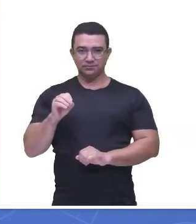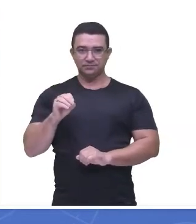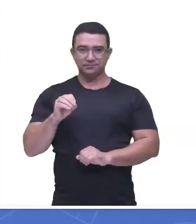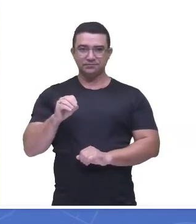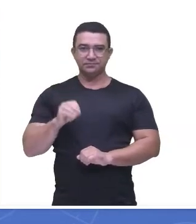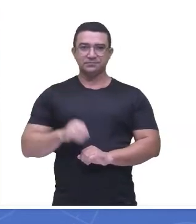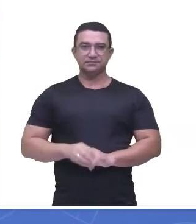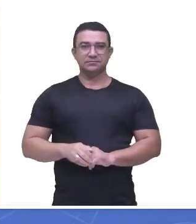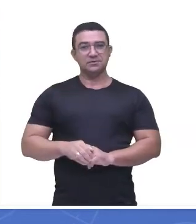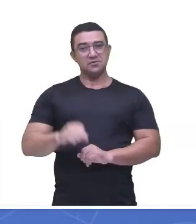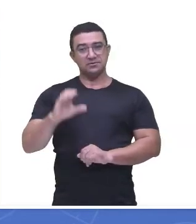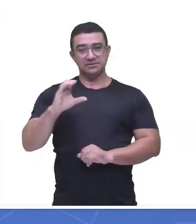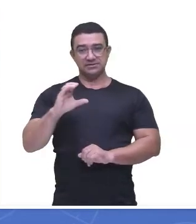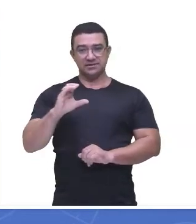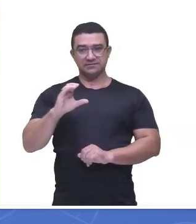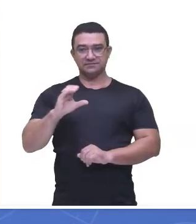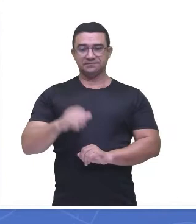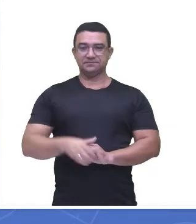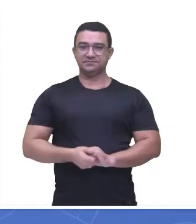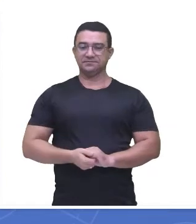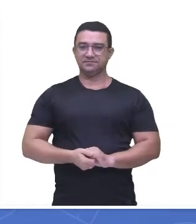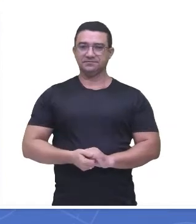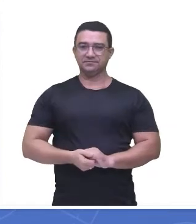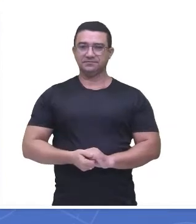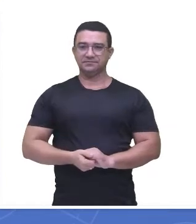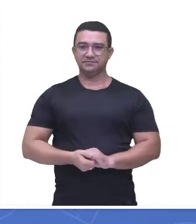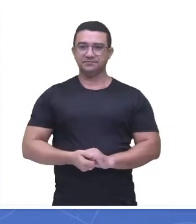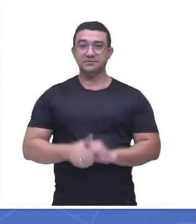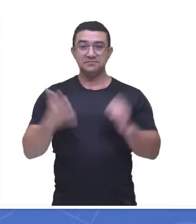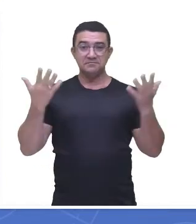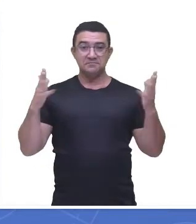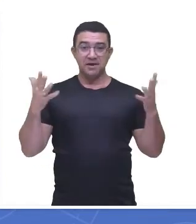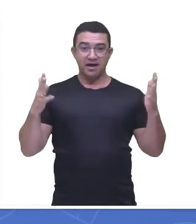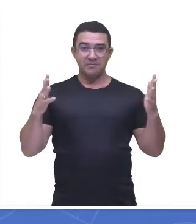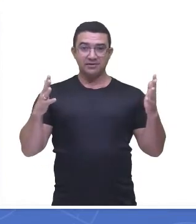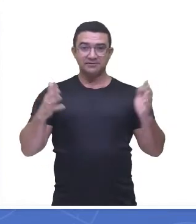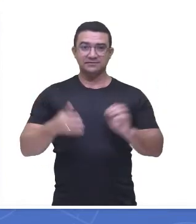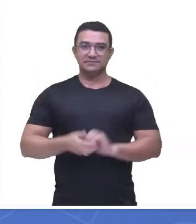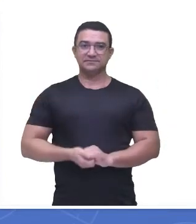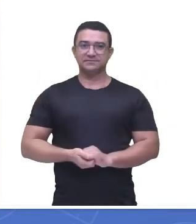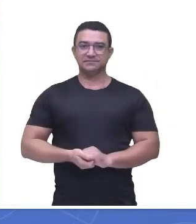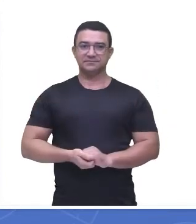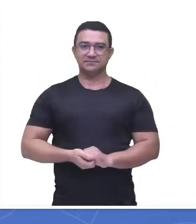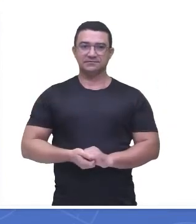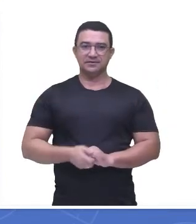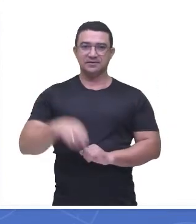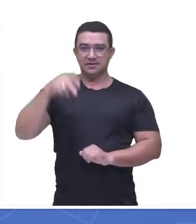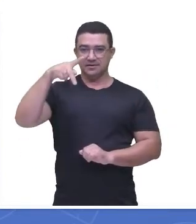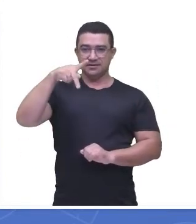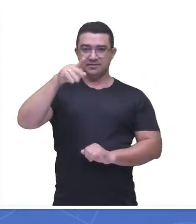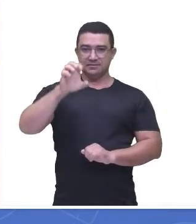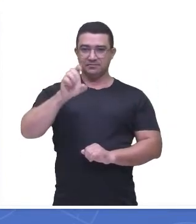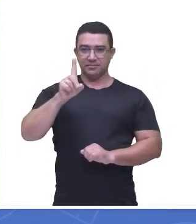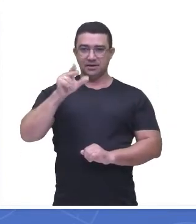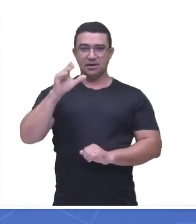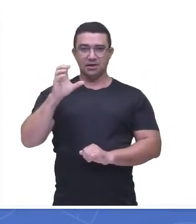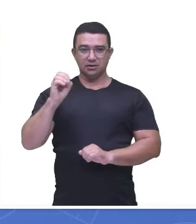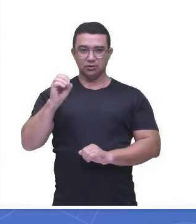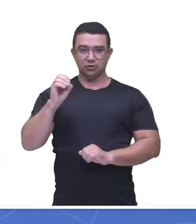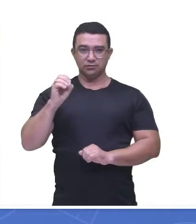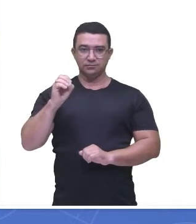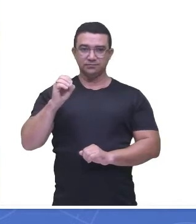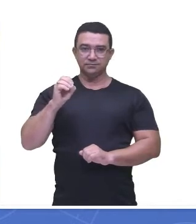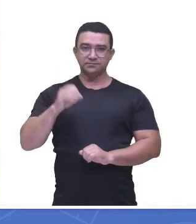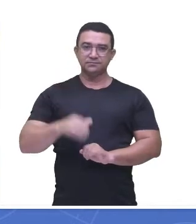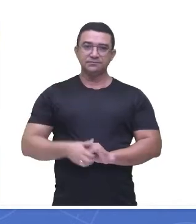escola. Fica com a alternativa C. Parabéns, garoto. Vamos lá, mais. Pedro da Silva,